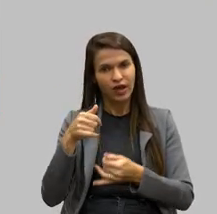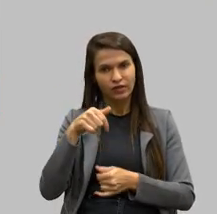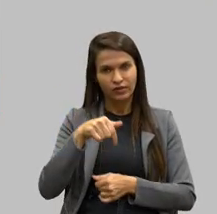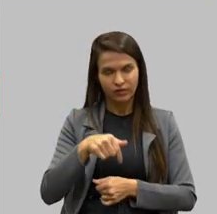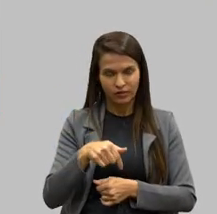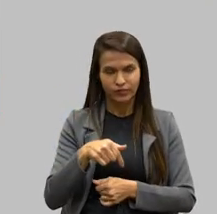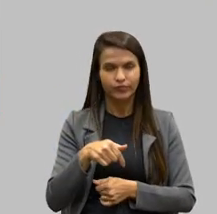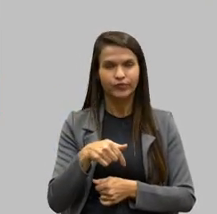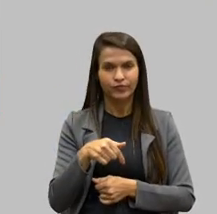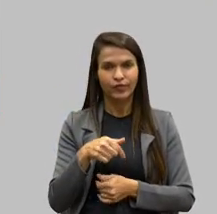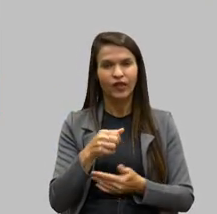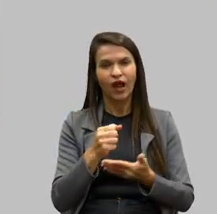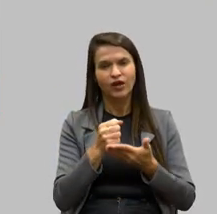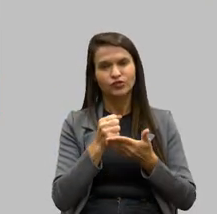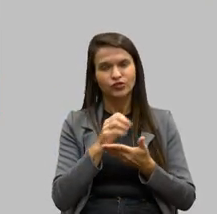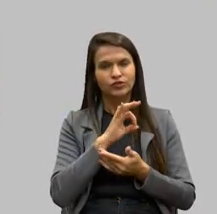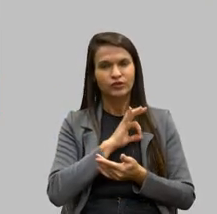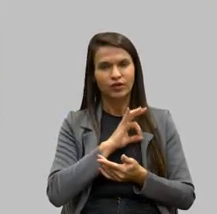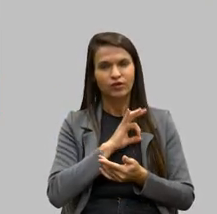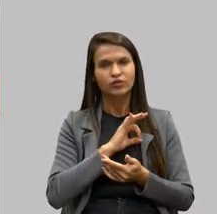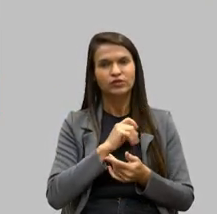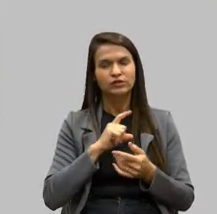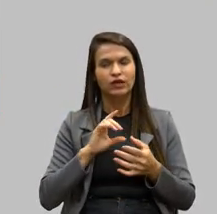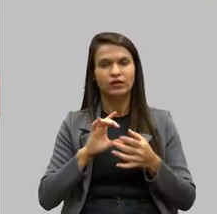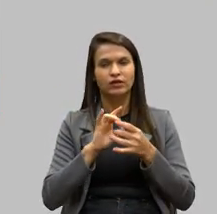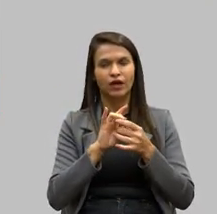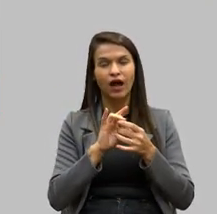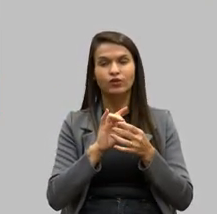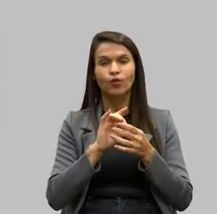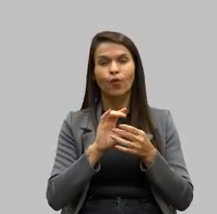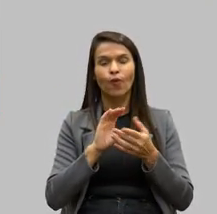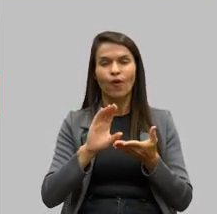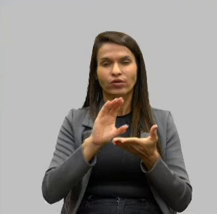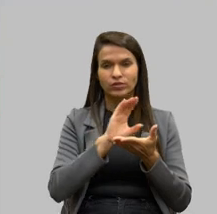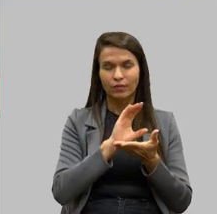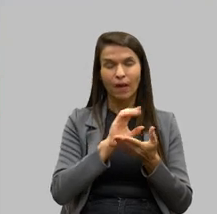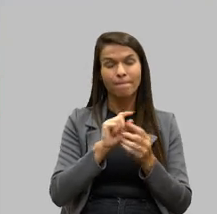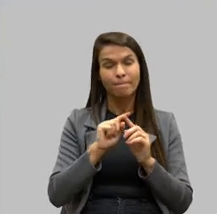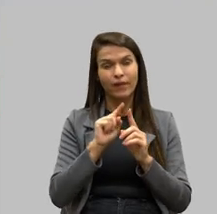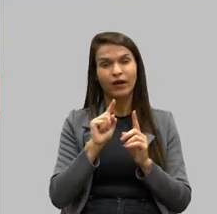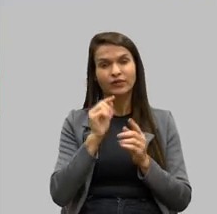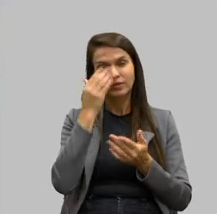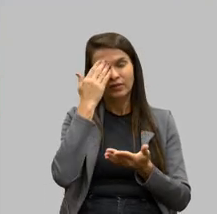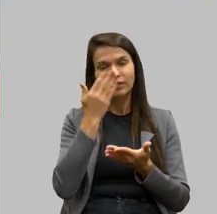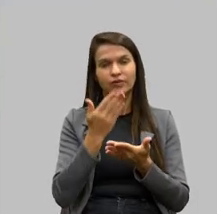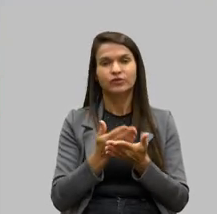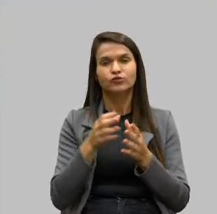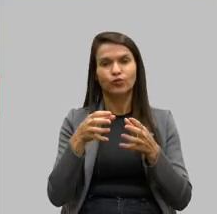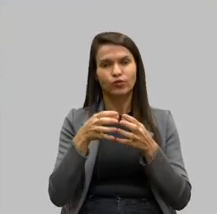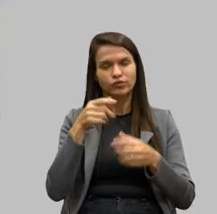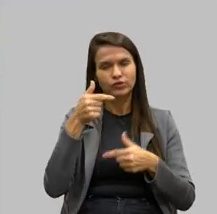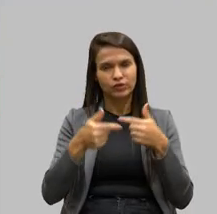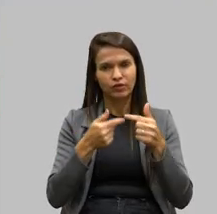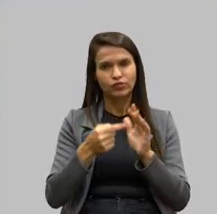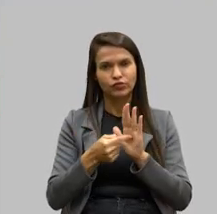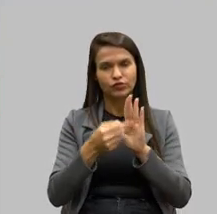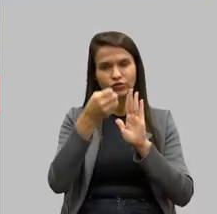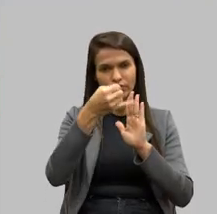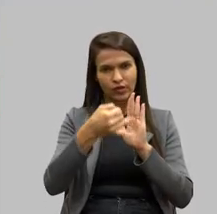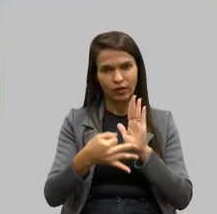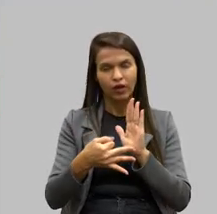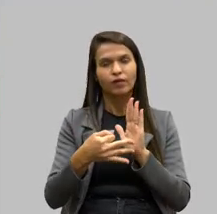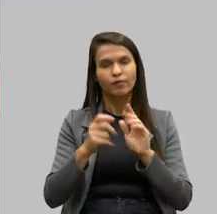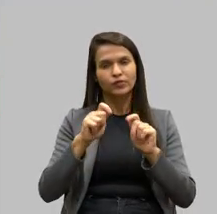a ajuda de custo, que bate no orçamento. Mas acredito que o grupo de trabalho que foi em plano colocado terá a possibilidade de